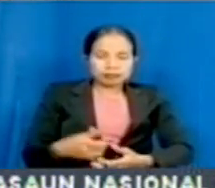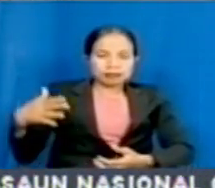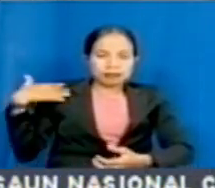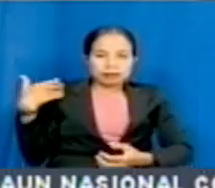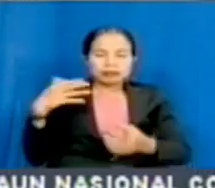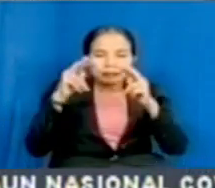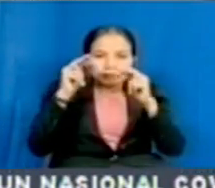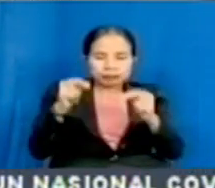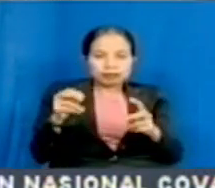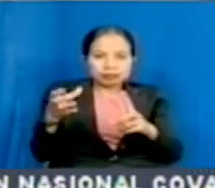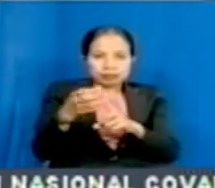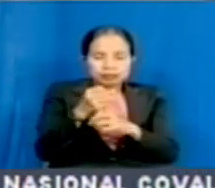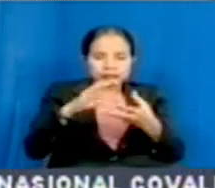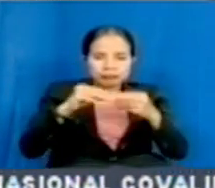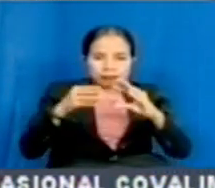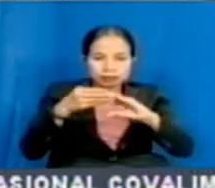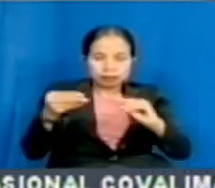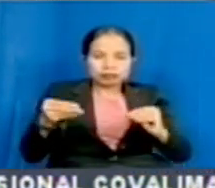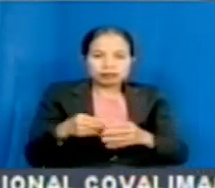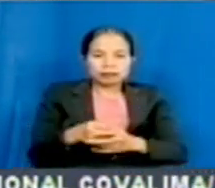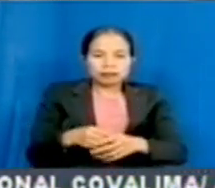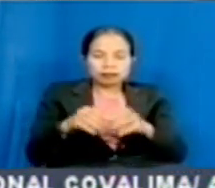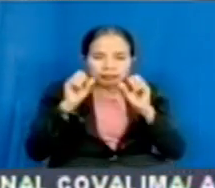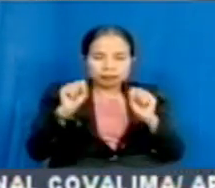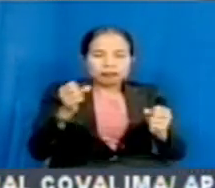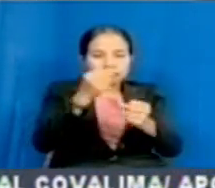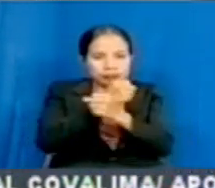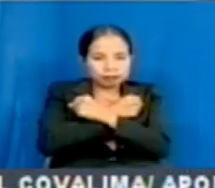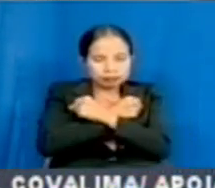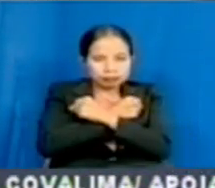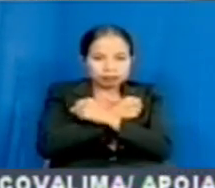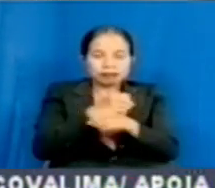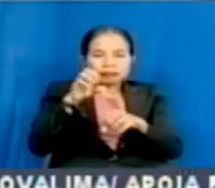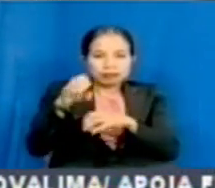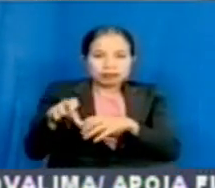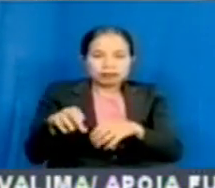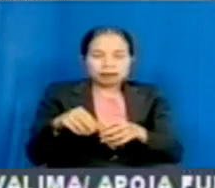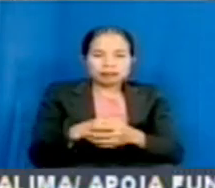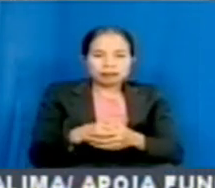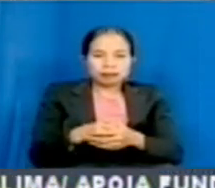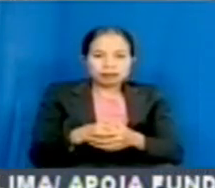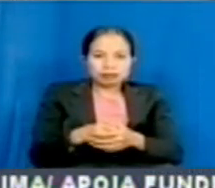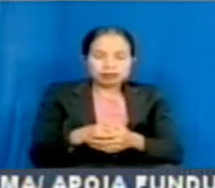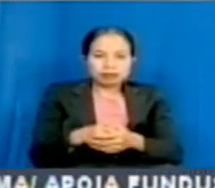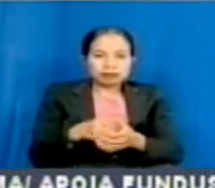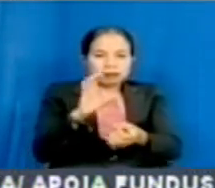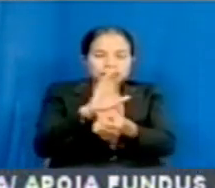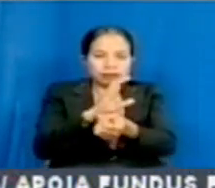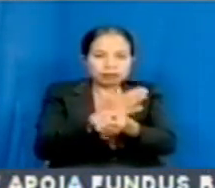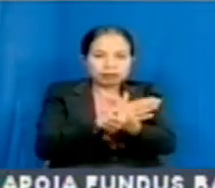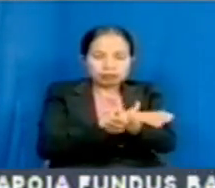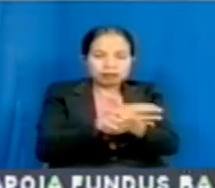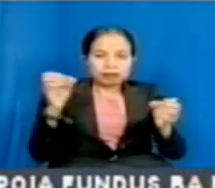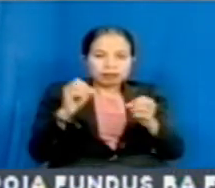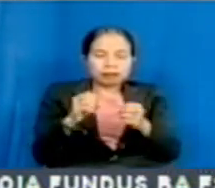Jovem precisa carmete em história, no nebel hadomi malu, halá com egoísmo, no promove malu, lá